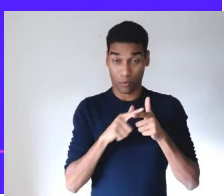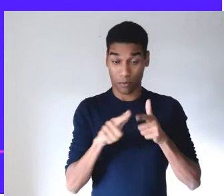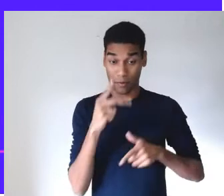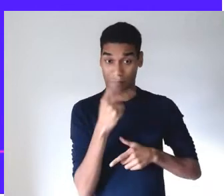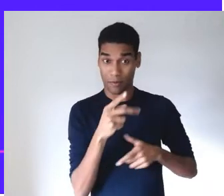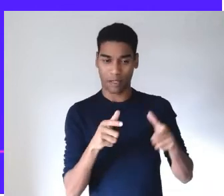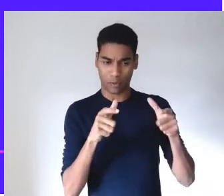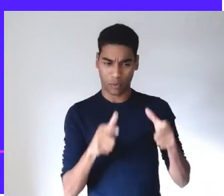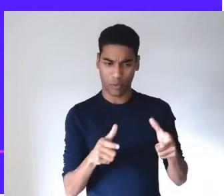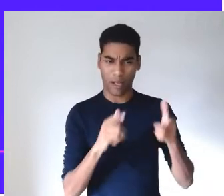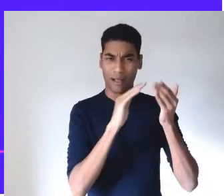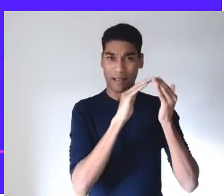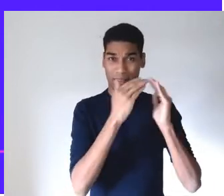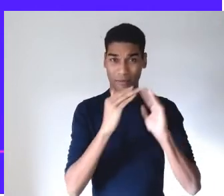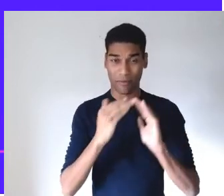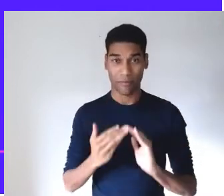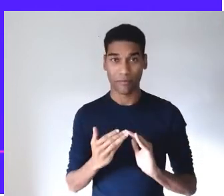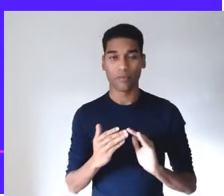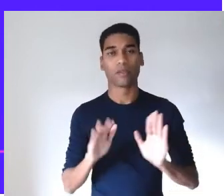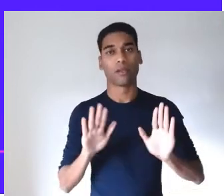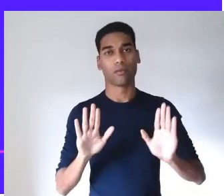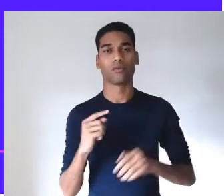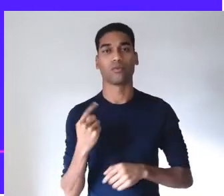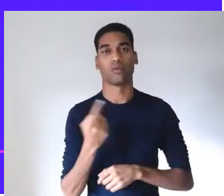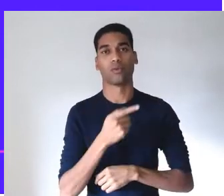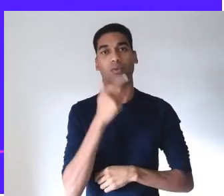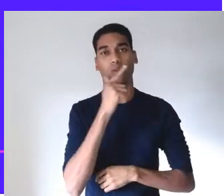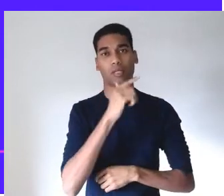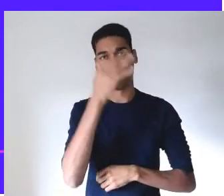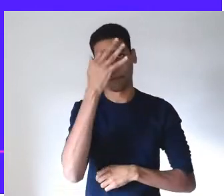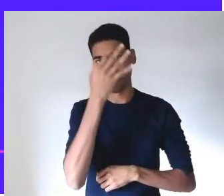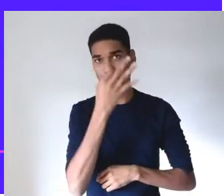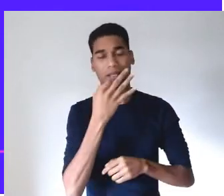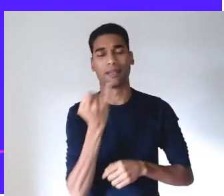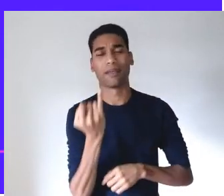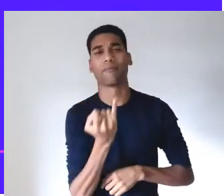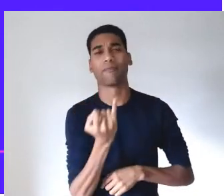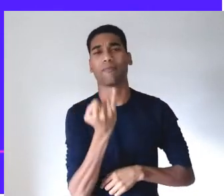muito importante mostrar, inclusive para descentralizar esse olhar, né,